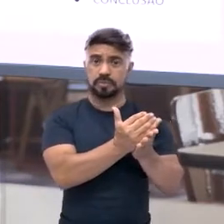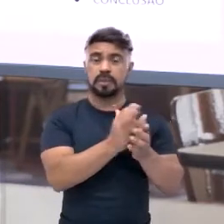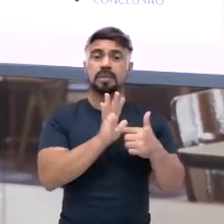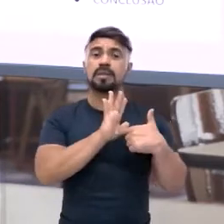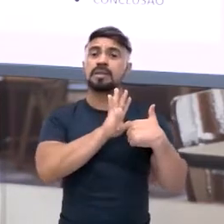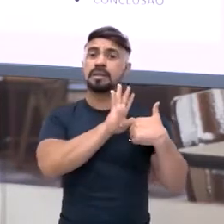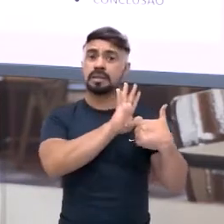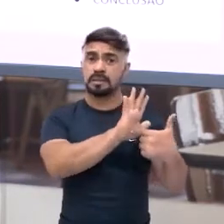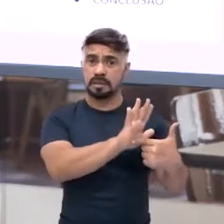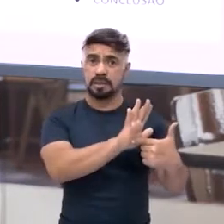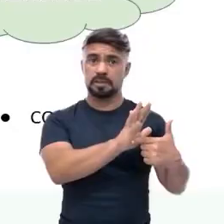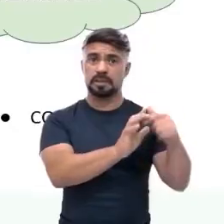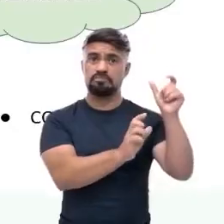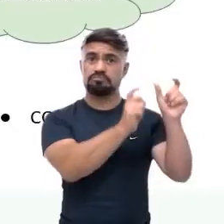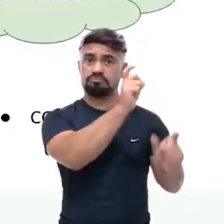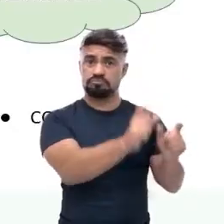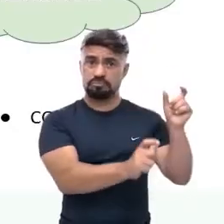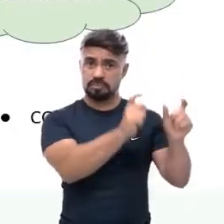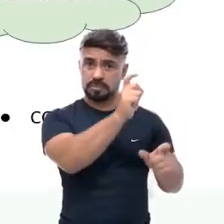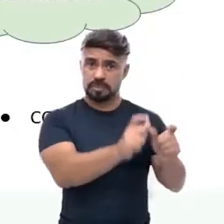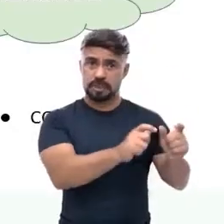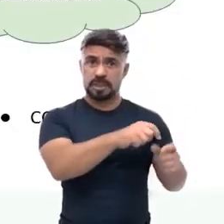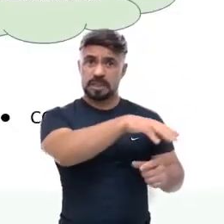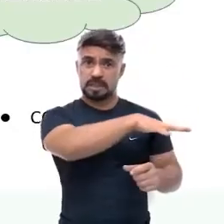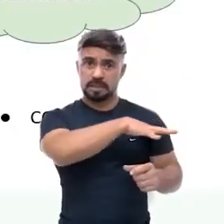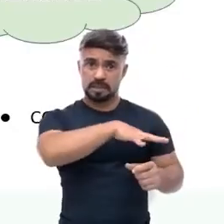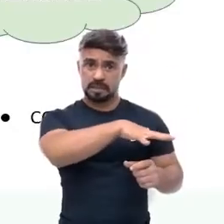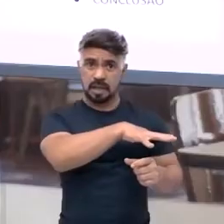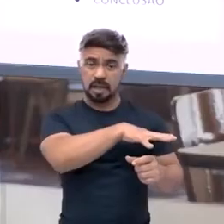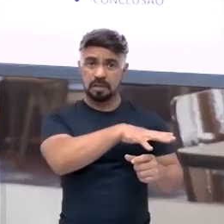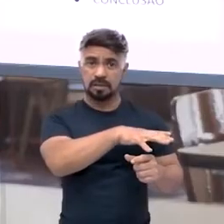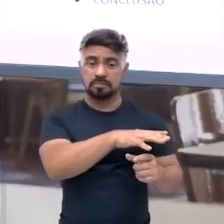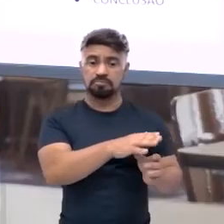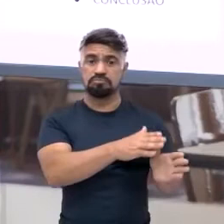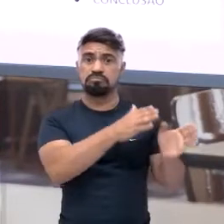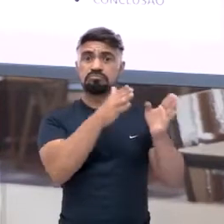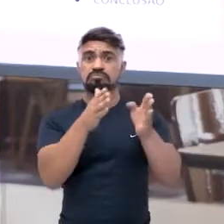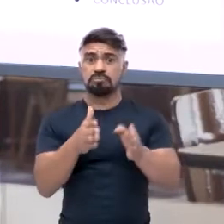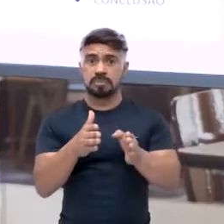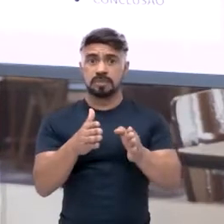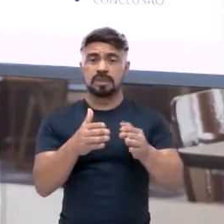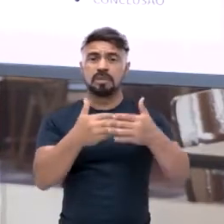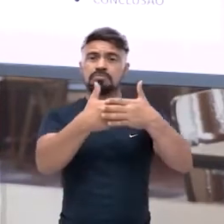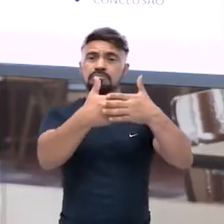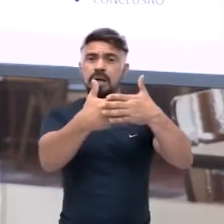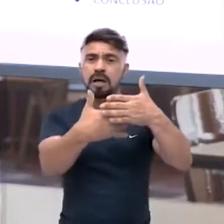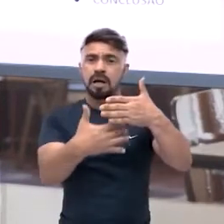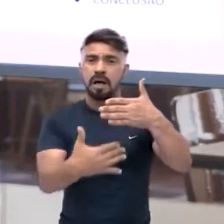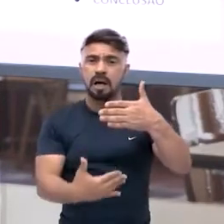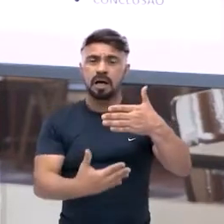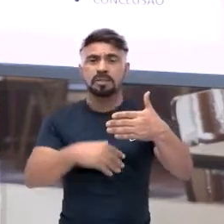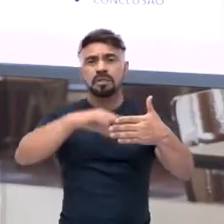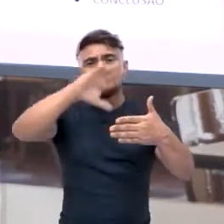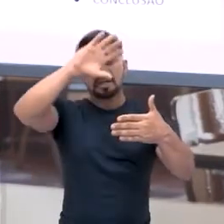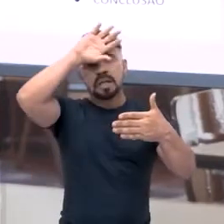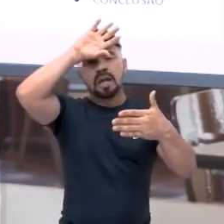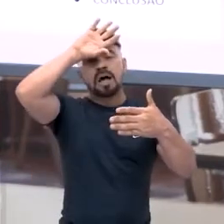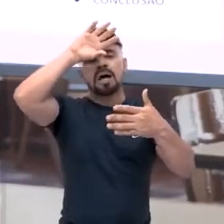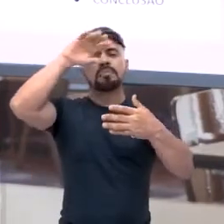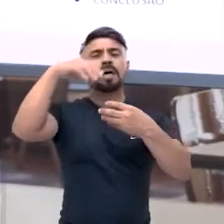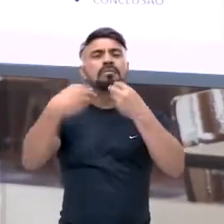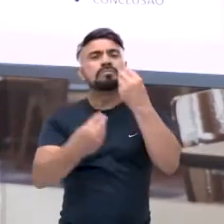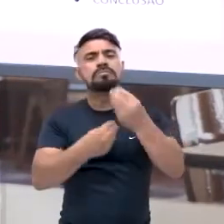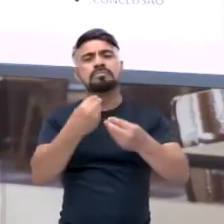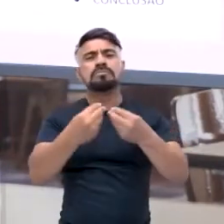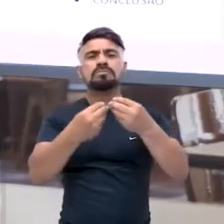a apresentação de personagens e de cenário, nós chegamos no desenrolar do drama,